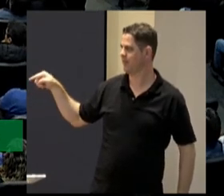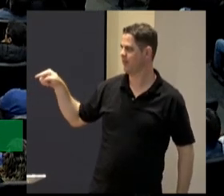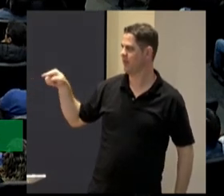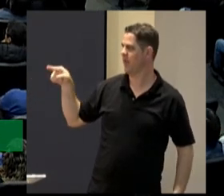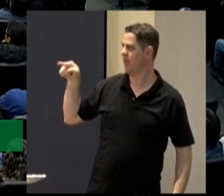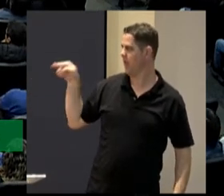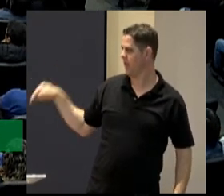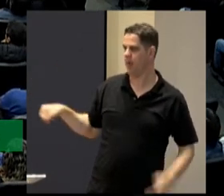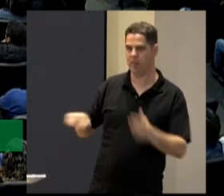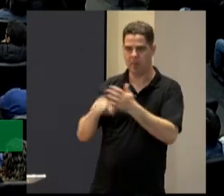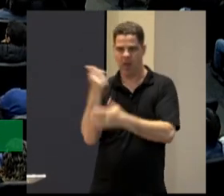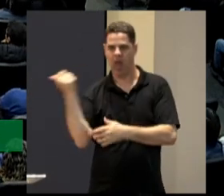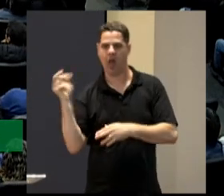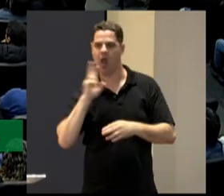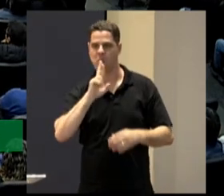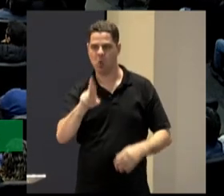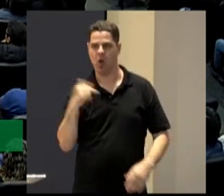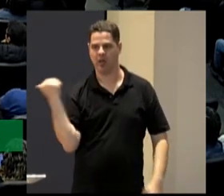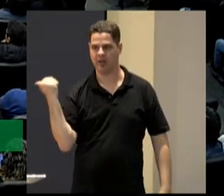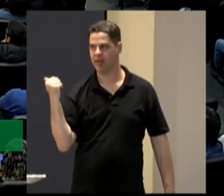Quer responder primeiro?